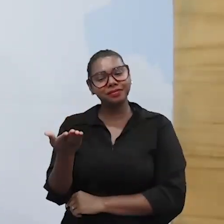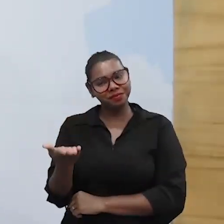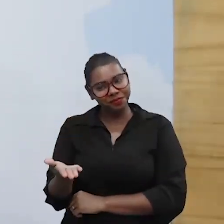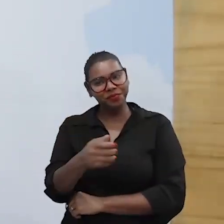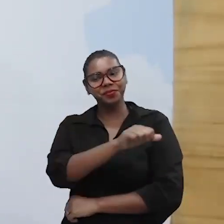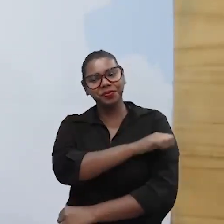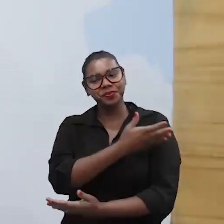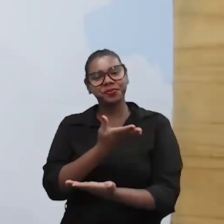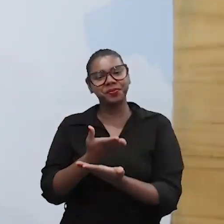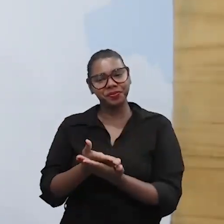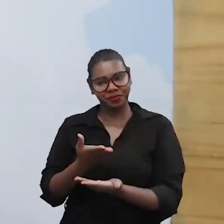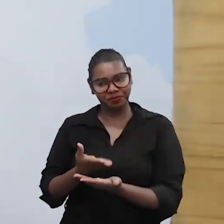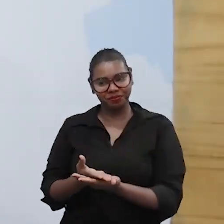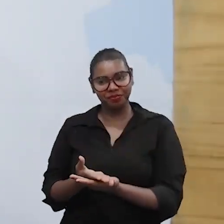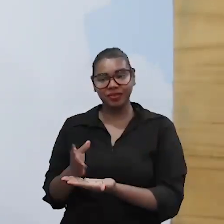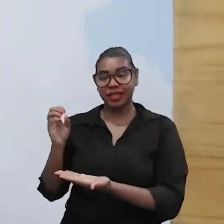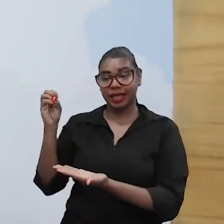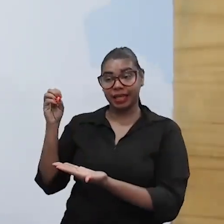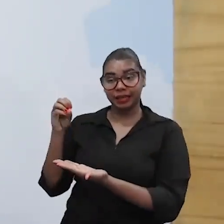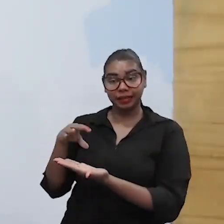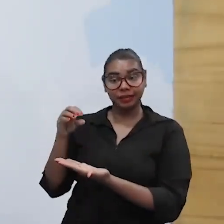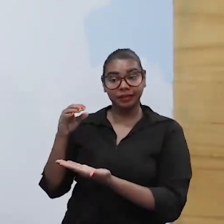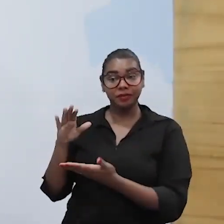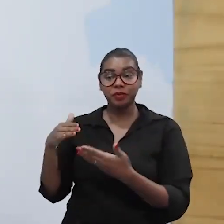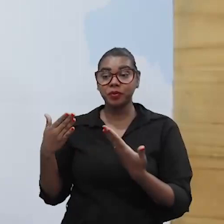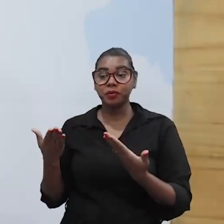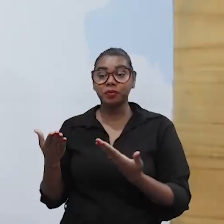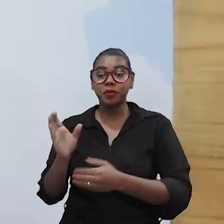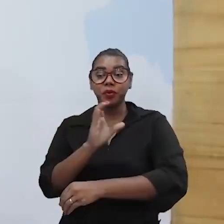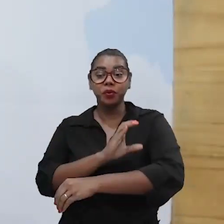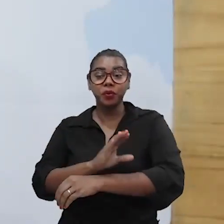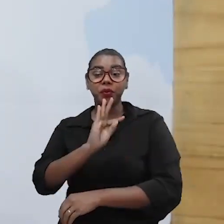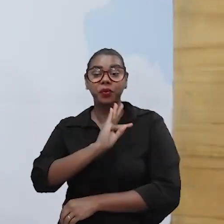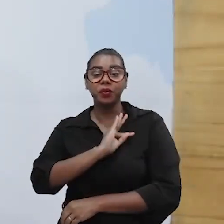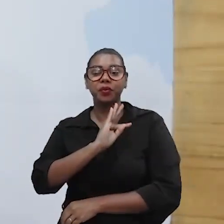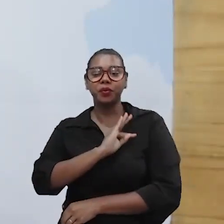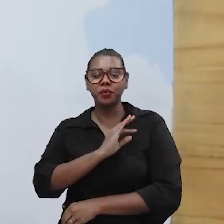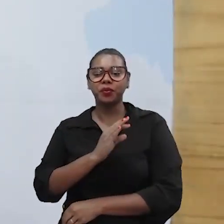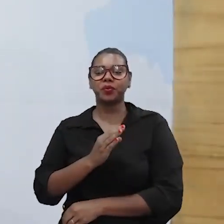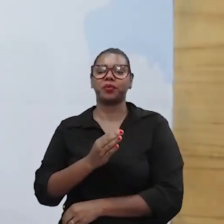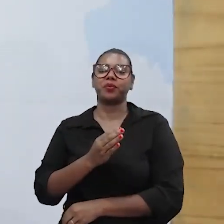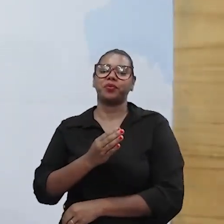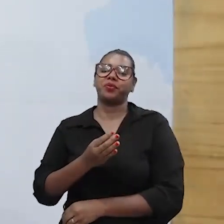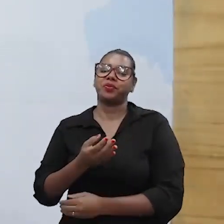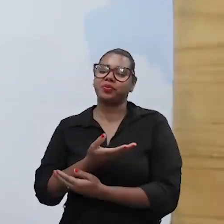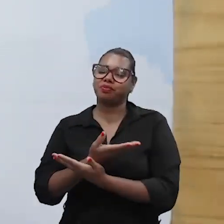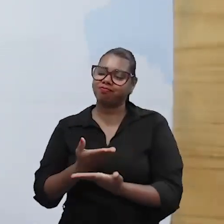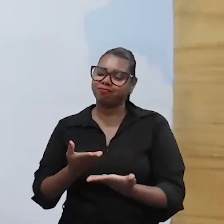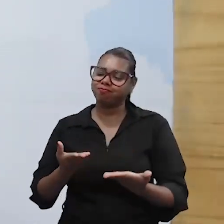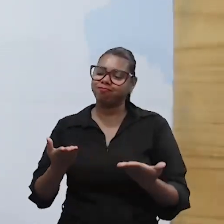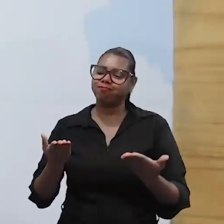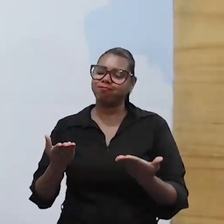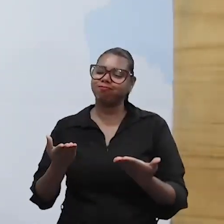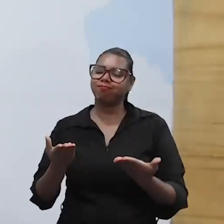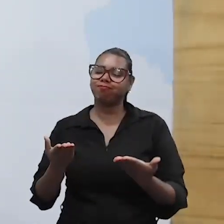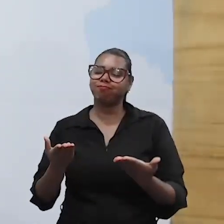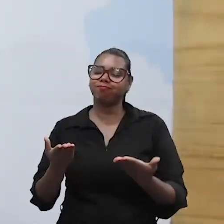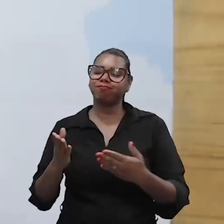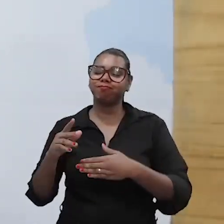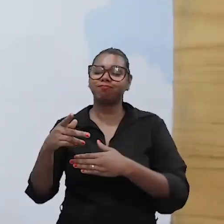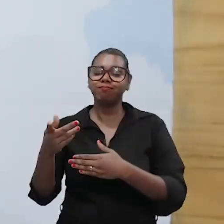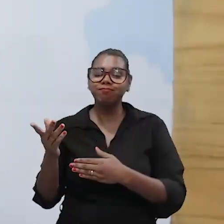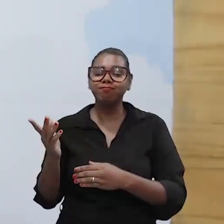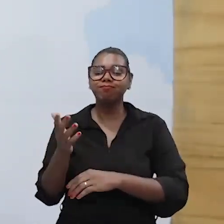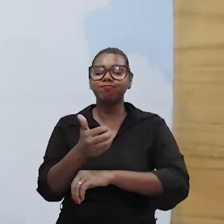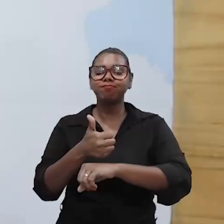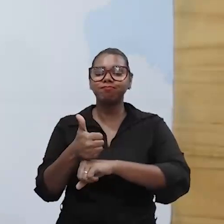que é estudante da ETEPAC, não importa o curso e modalidade ao qual você está vinculado, e também para as pessoas do público externo, né,